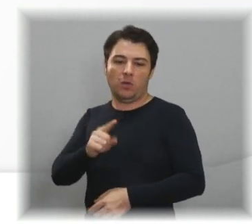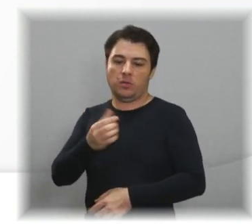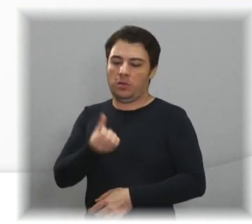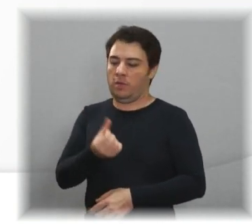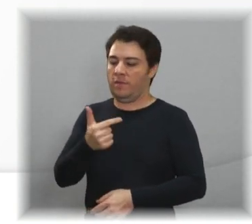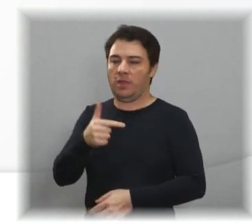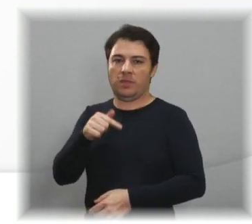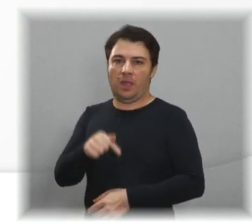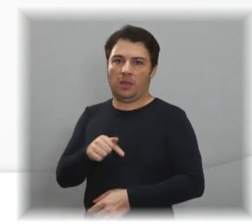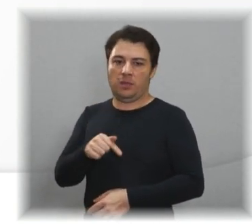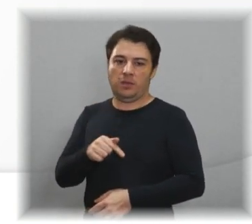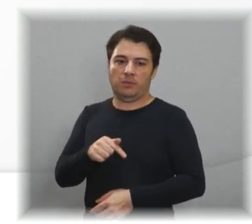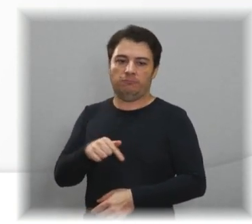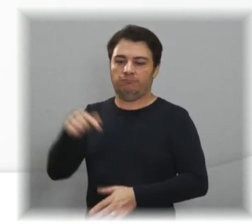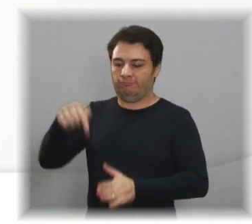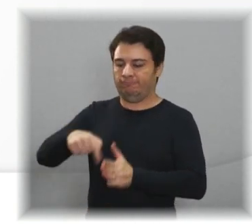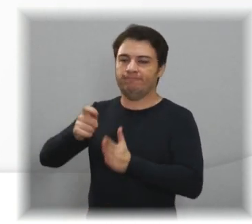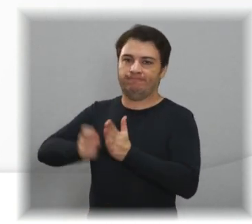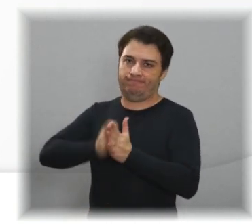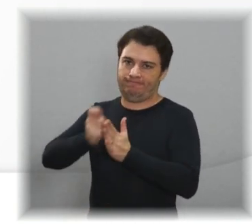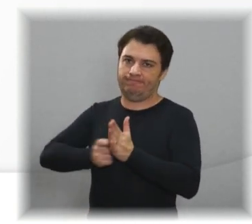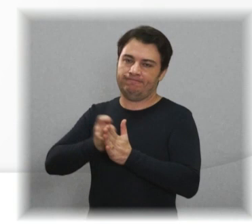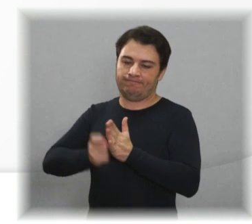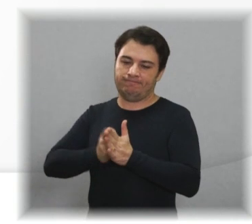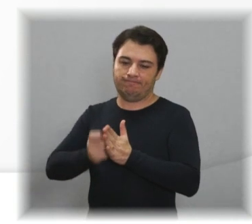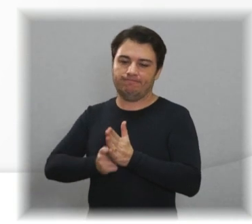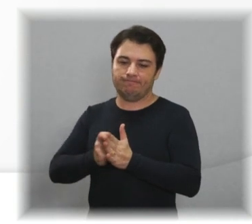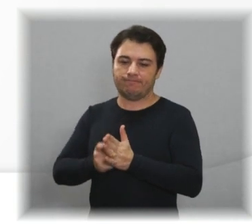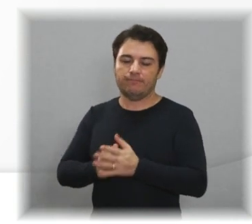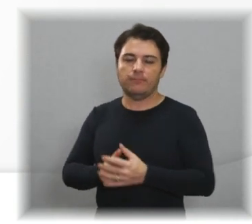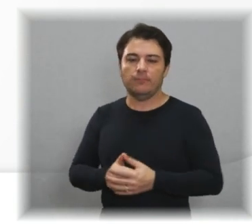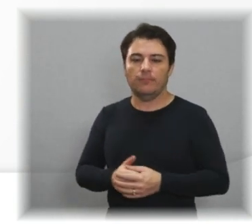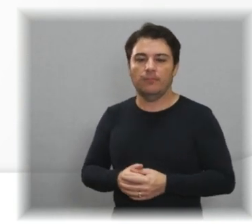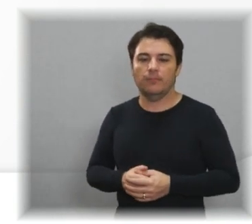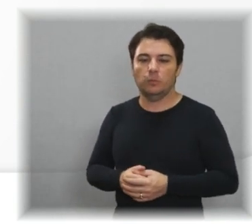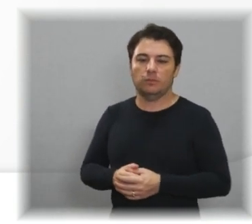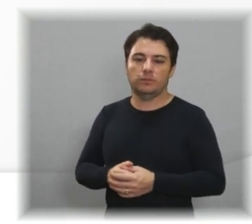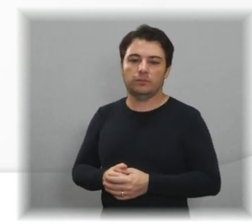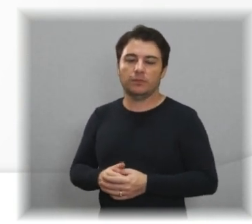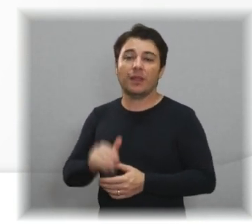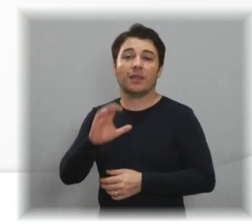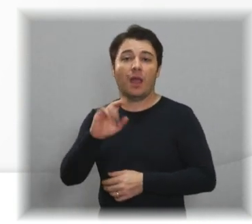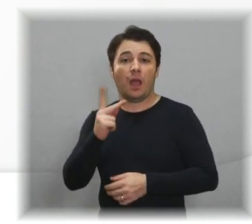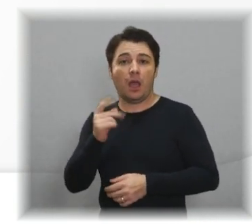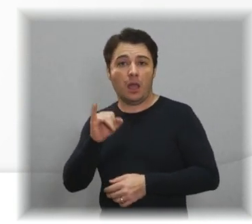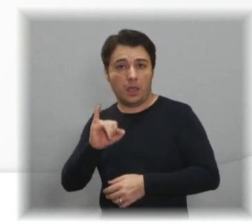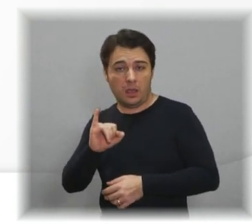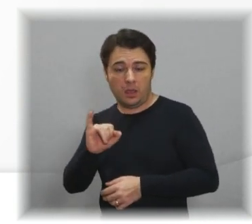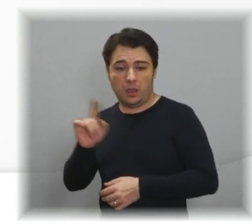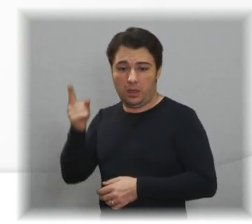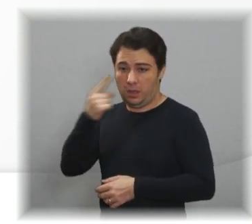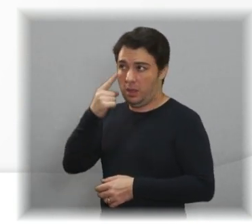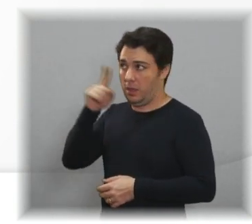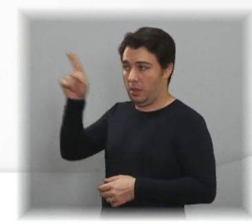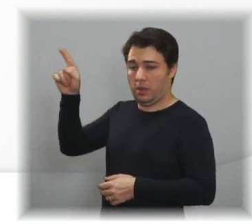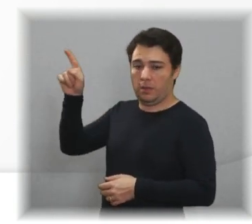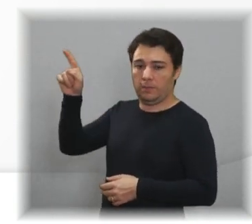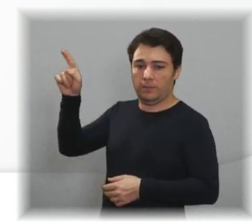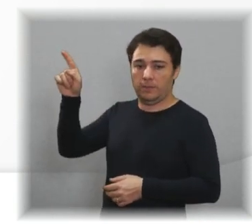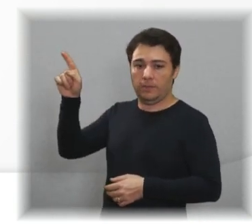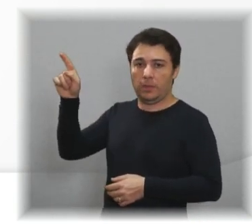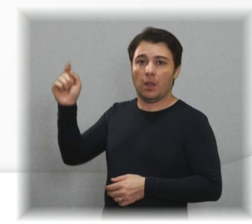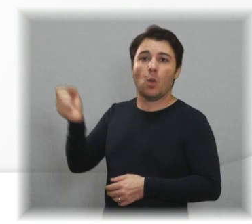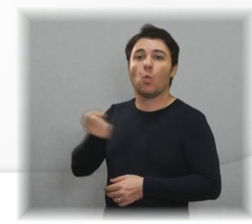1627 clientes no município de Araraquara é você h i é o a quantidade